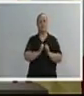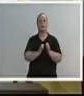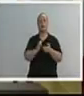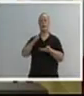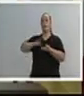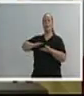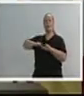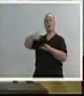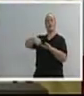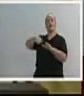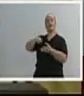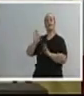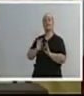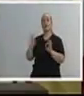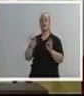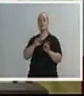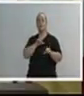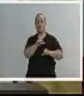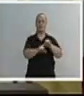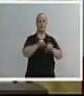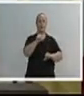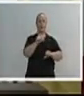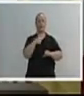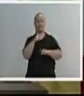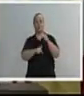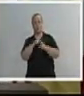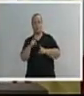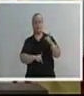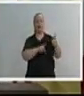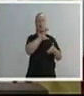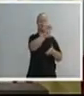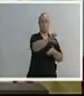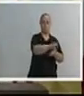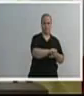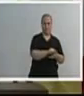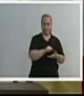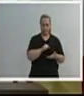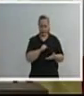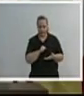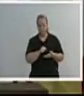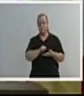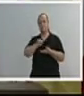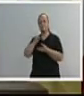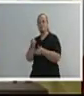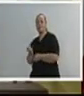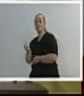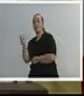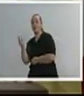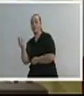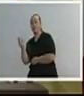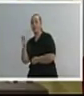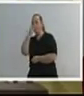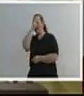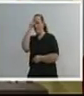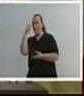público. Ela tira em troca do material, Ivan. O trabalho dela é todo troca de material. Ela tem areia fina, areião, areia grossa, e inclusive o material